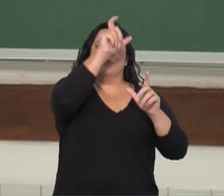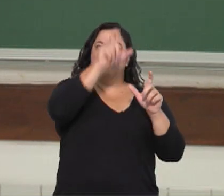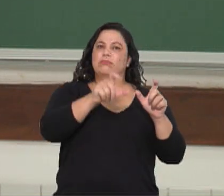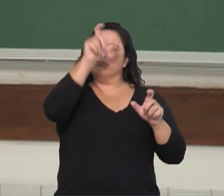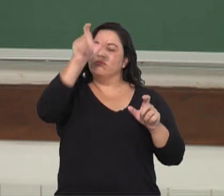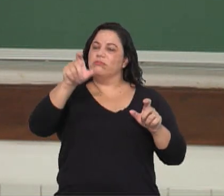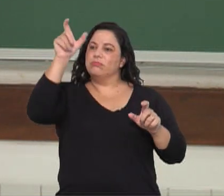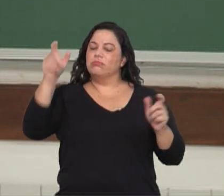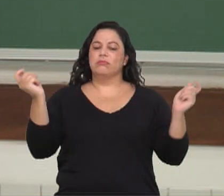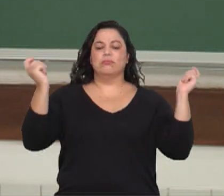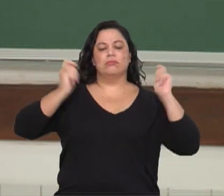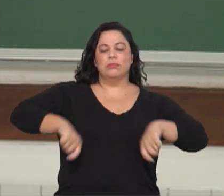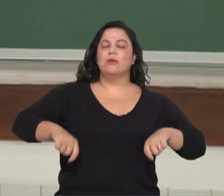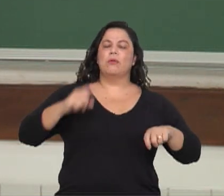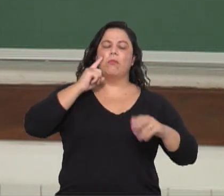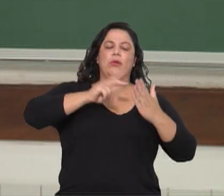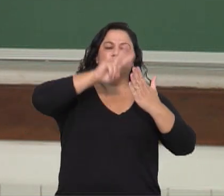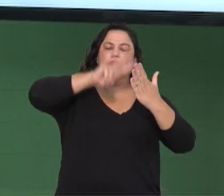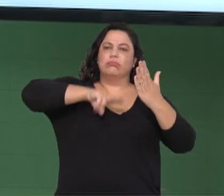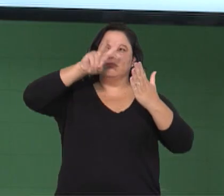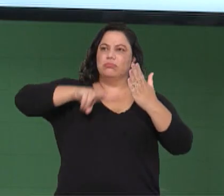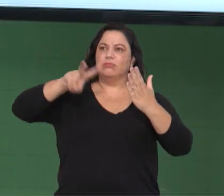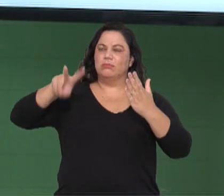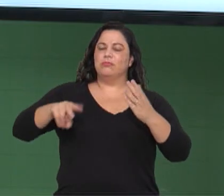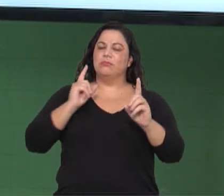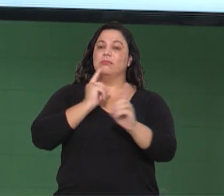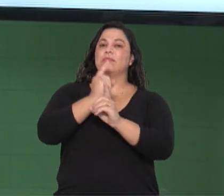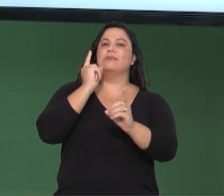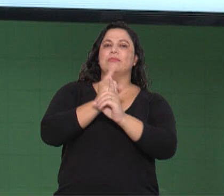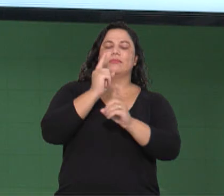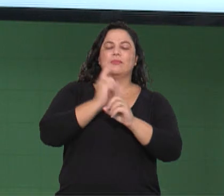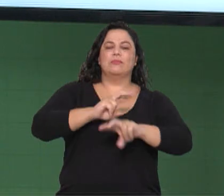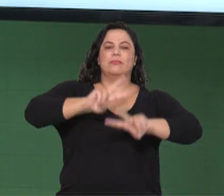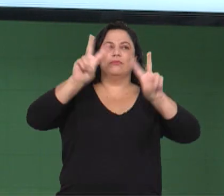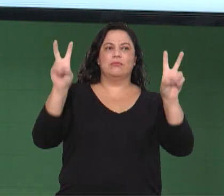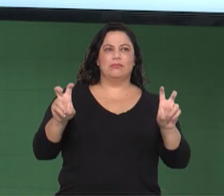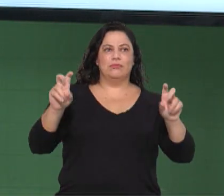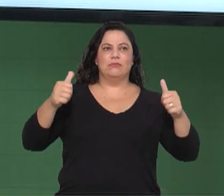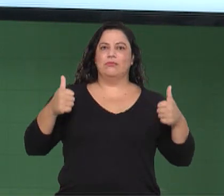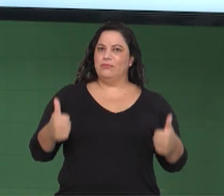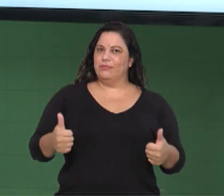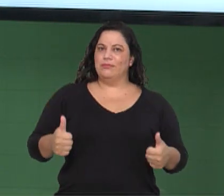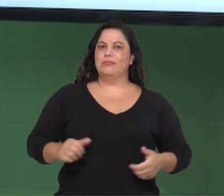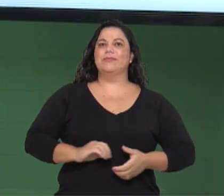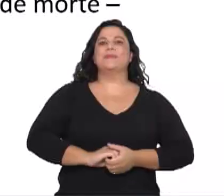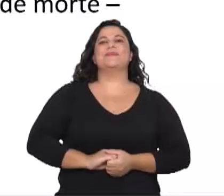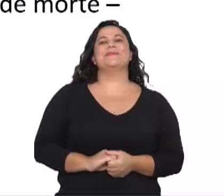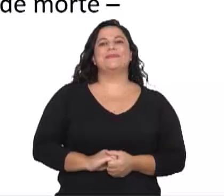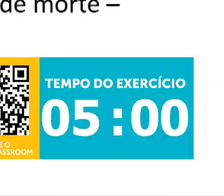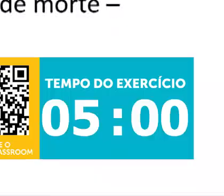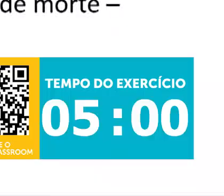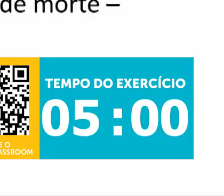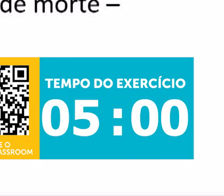vocês possam fazer a leitura e encontrar o tema. Já voltamos para falar sobre isso.